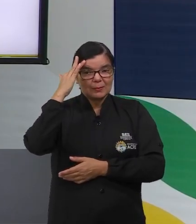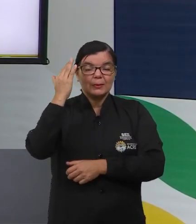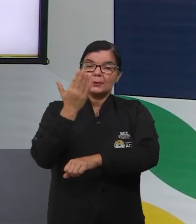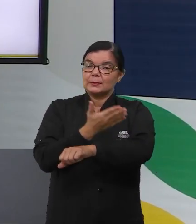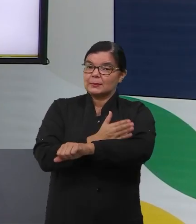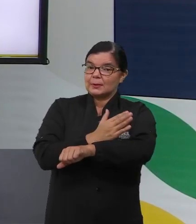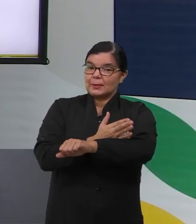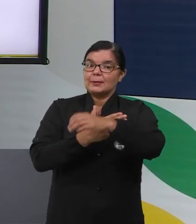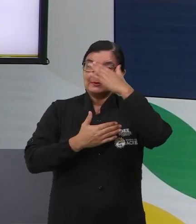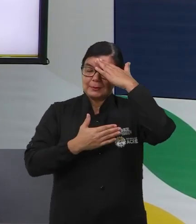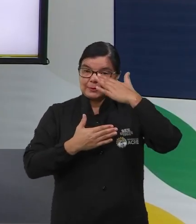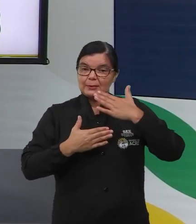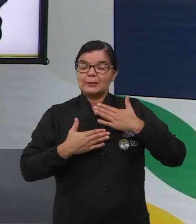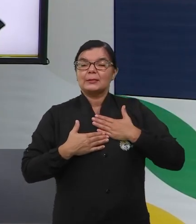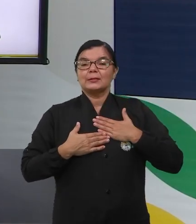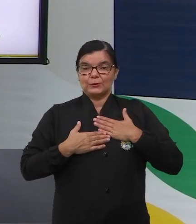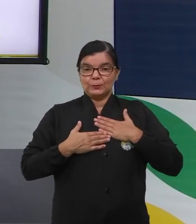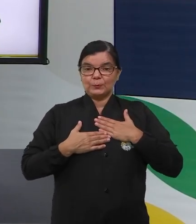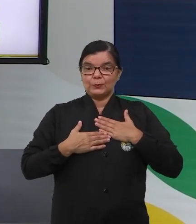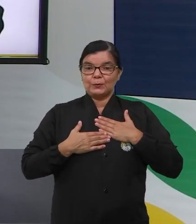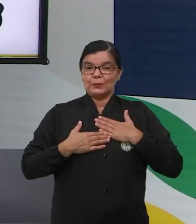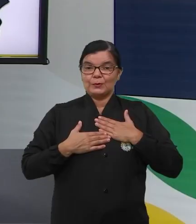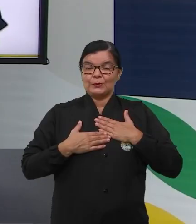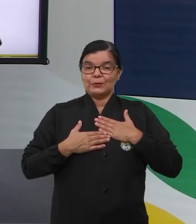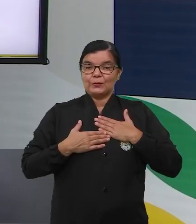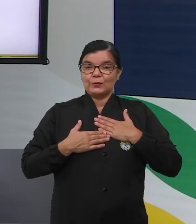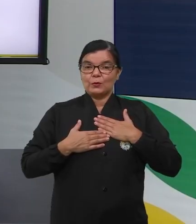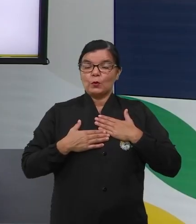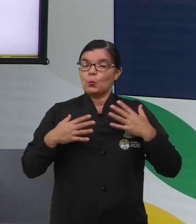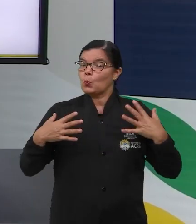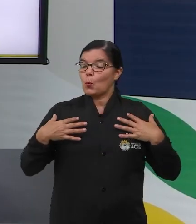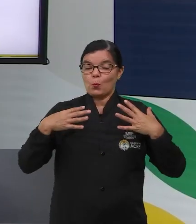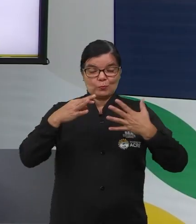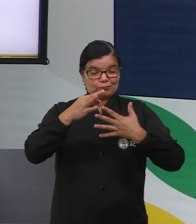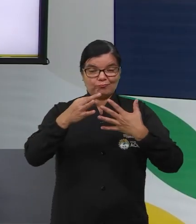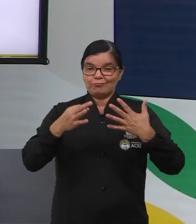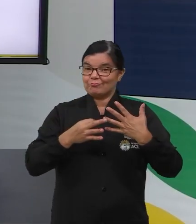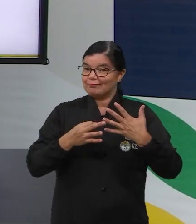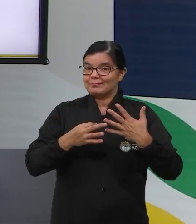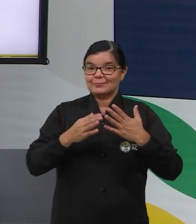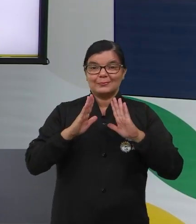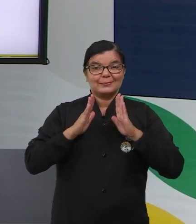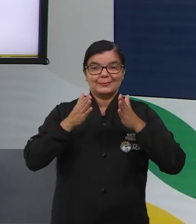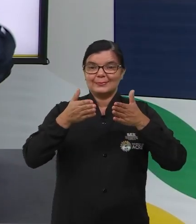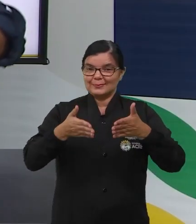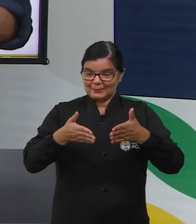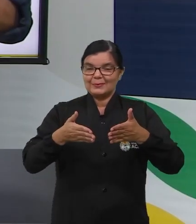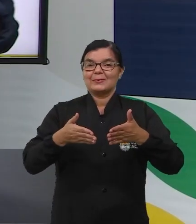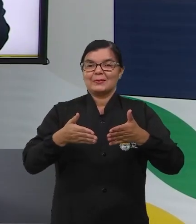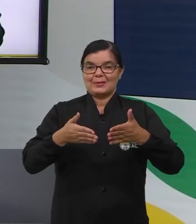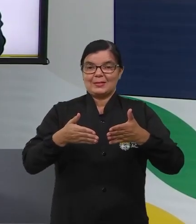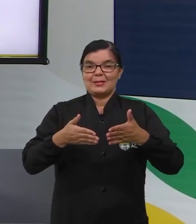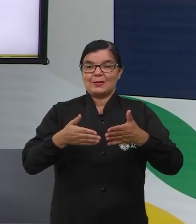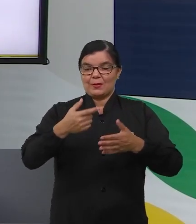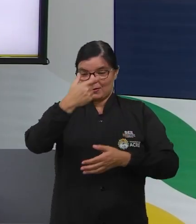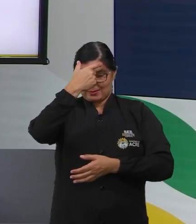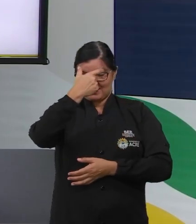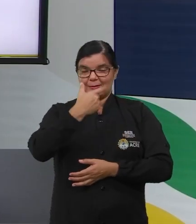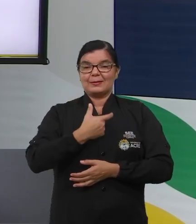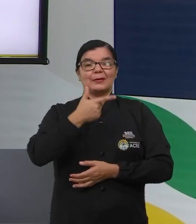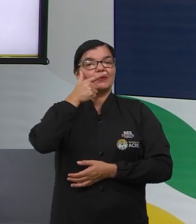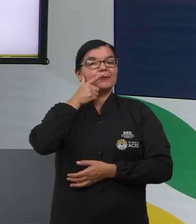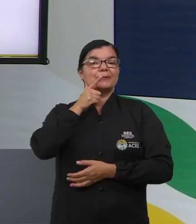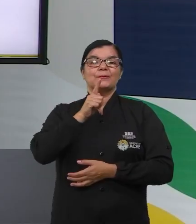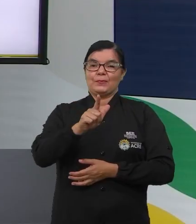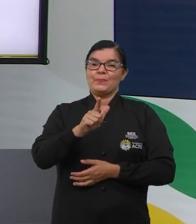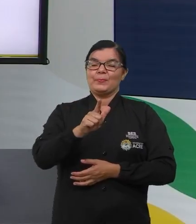práticas corporais, as ações do corpo, como instrumento, vão direcionar para que o indivíduo consiga